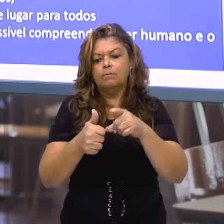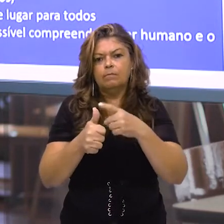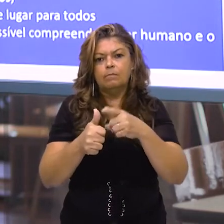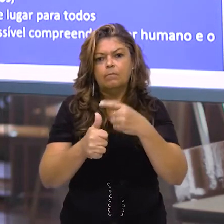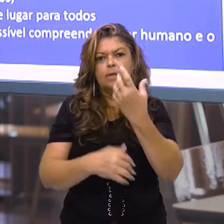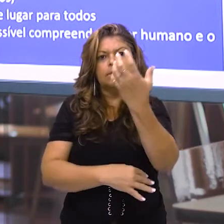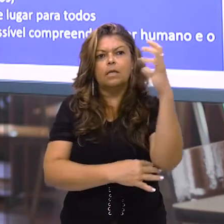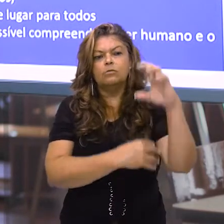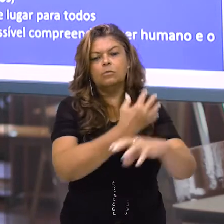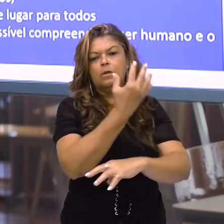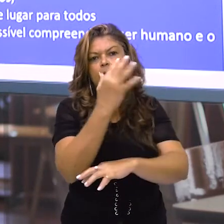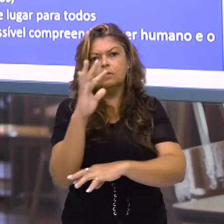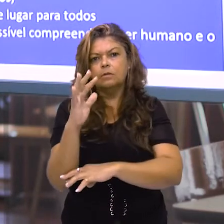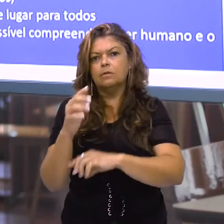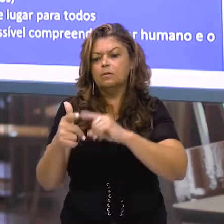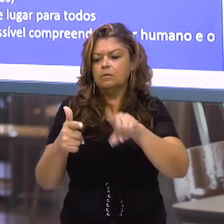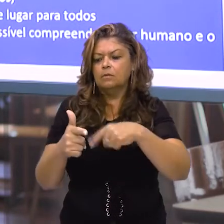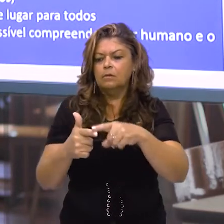a natureza,